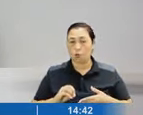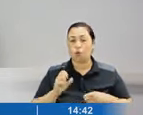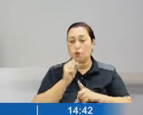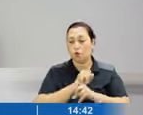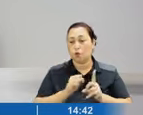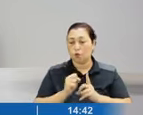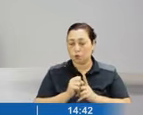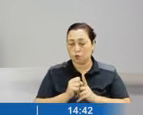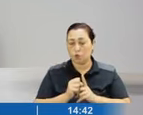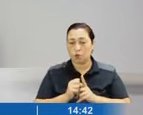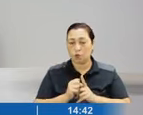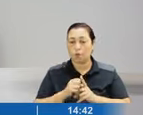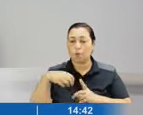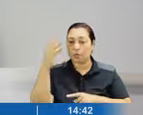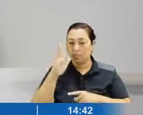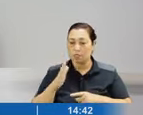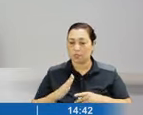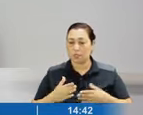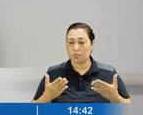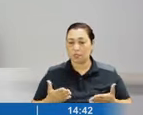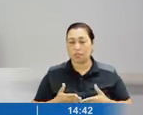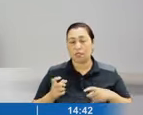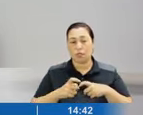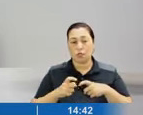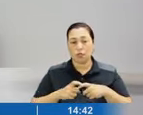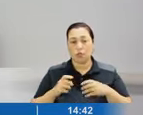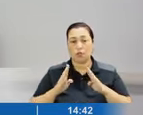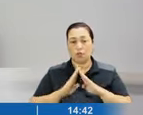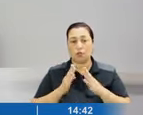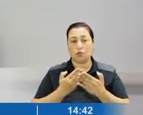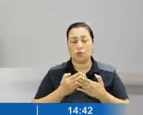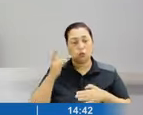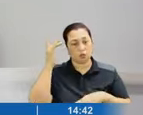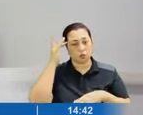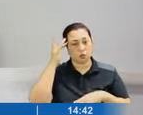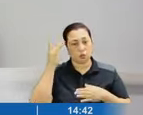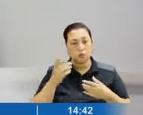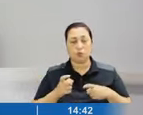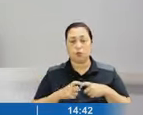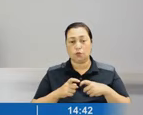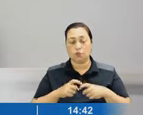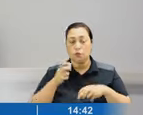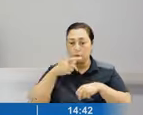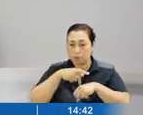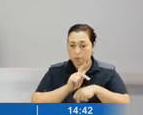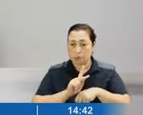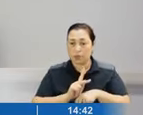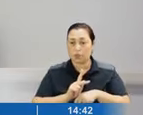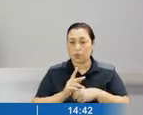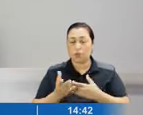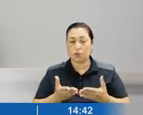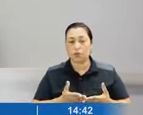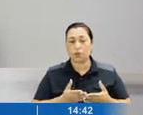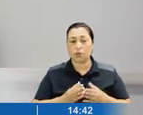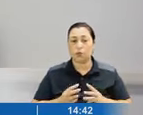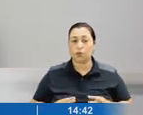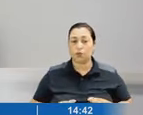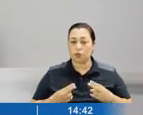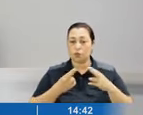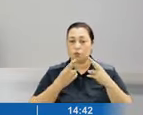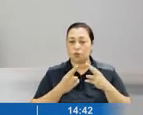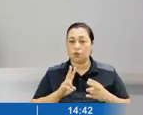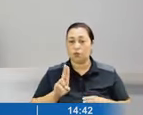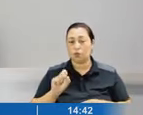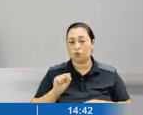Brasileira de Coloproctologia, mestra e doutora na Escola Paulista de Medicina, com pós-doutorado no Departamento de Cirurgia da